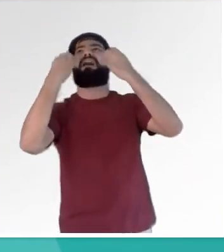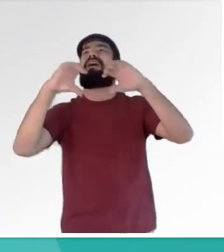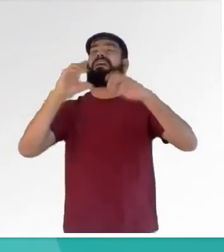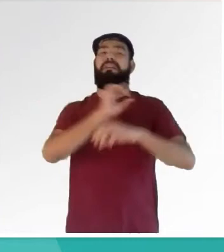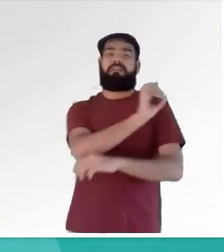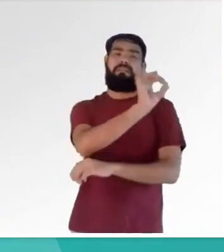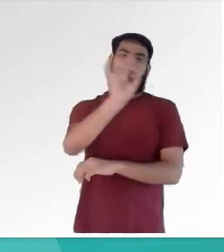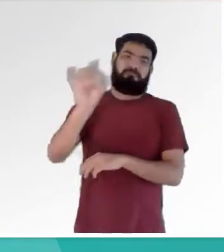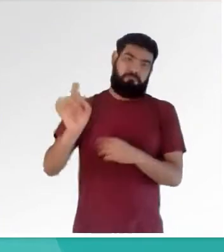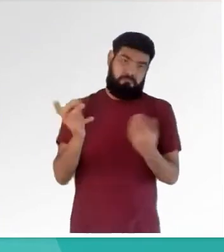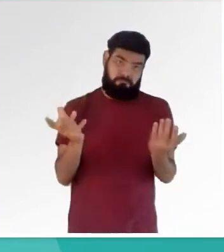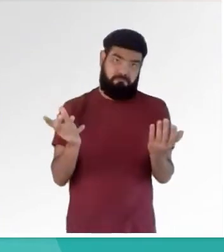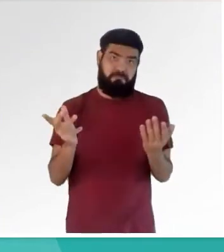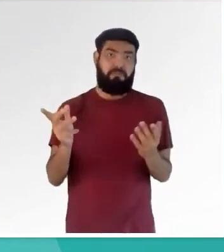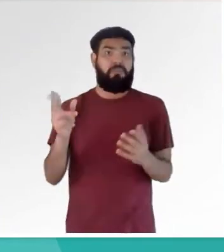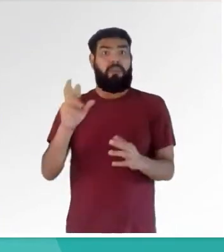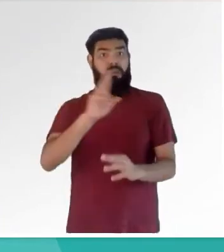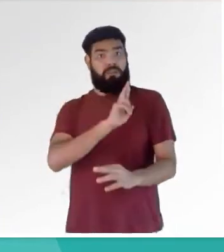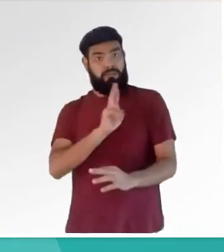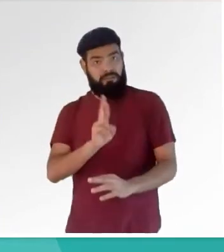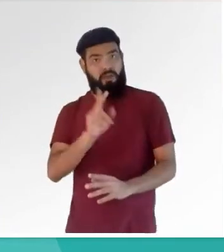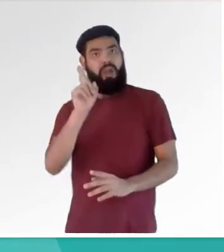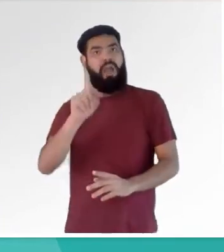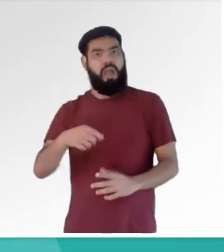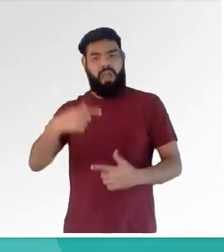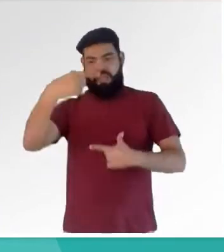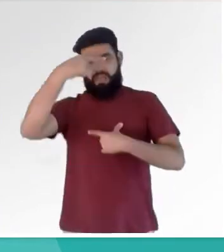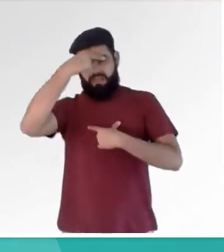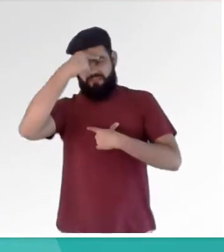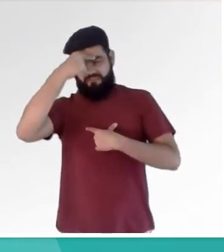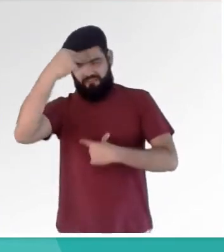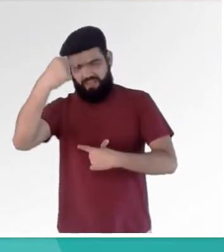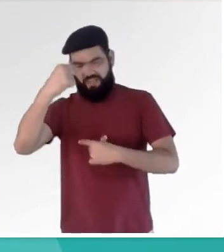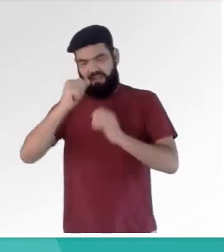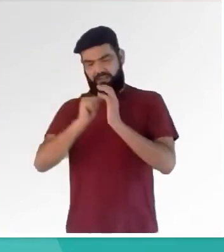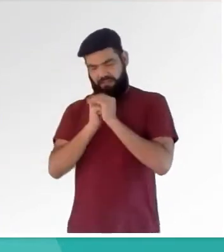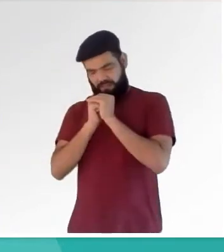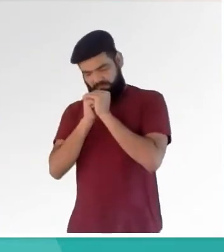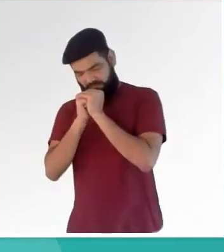ato de fé, de devoção, de crença, né?